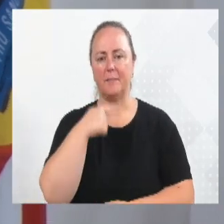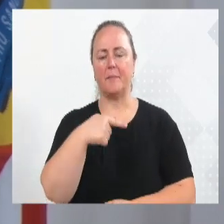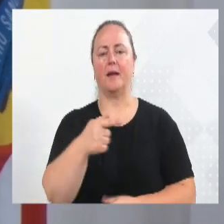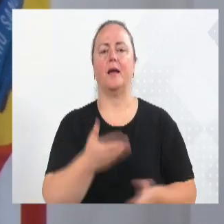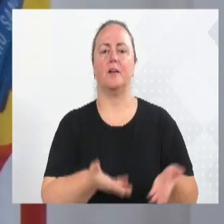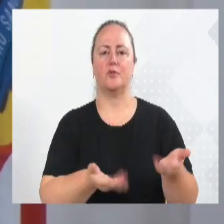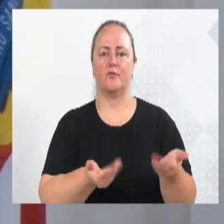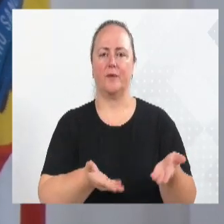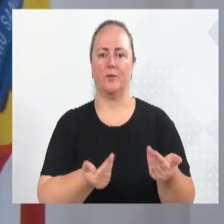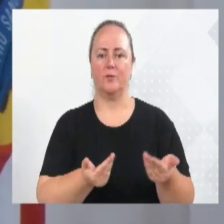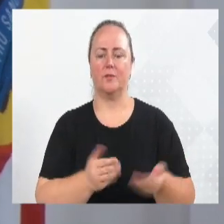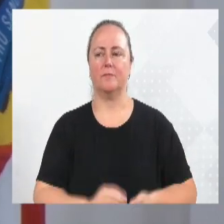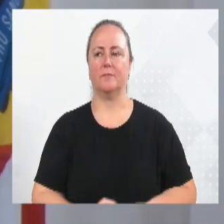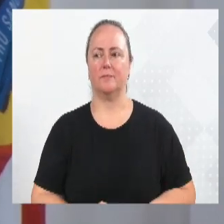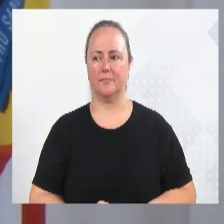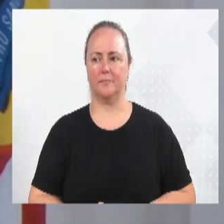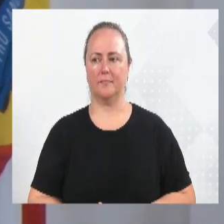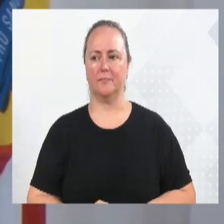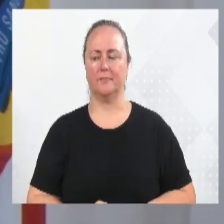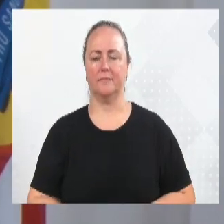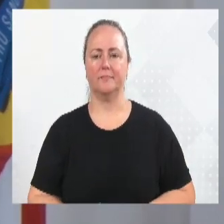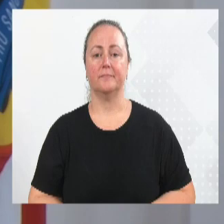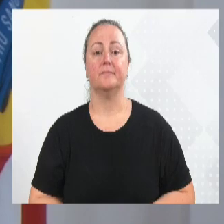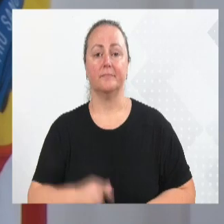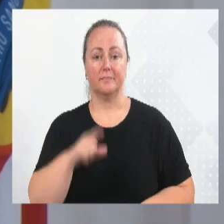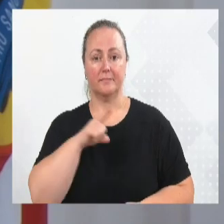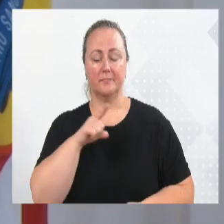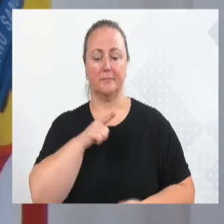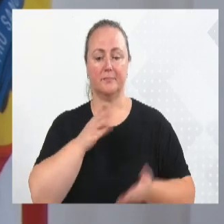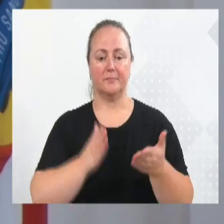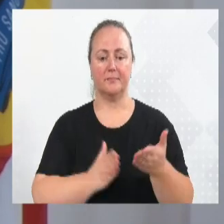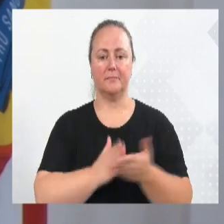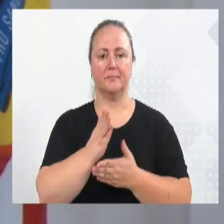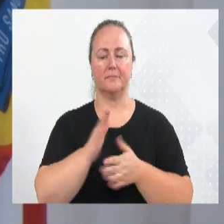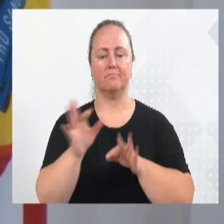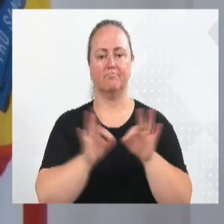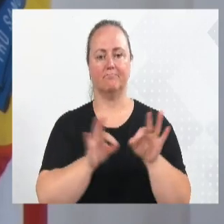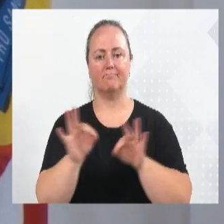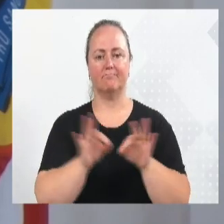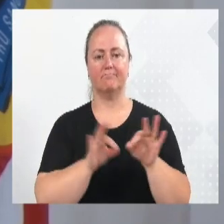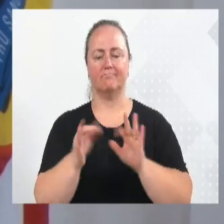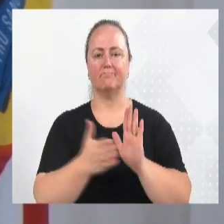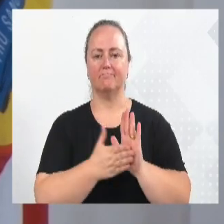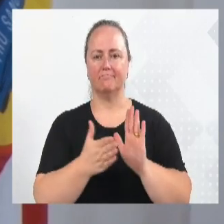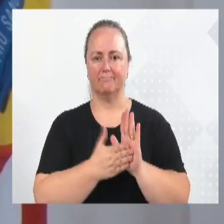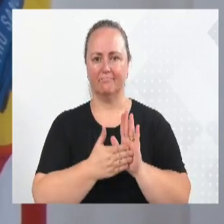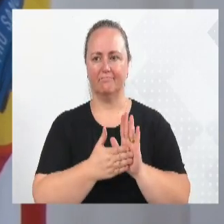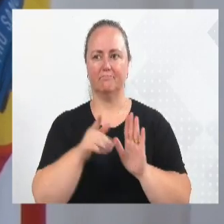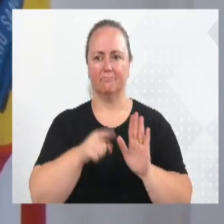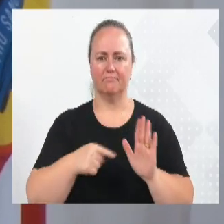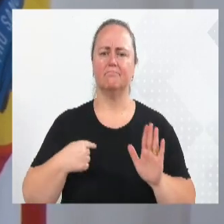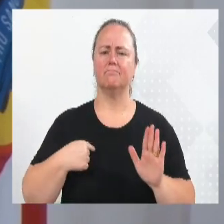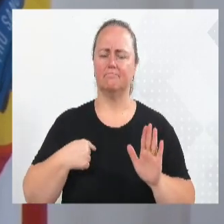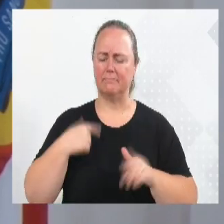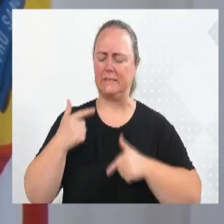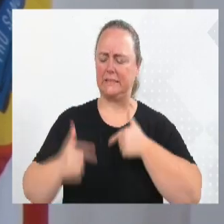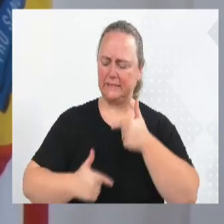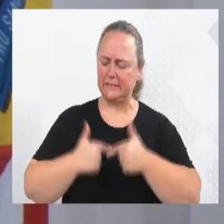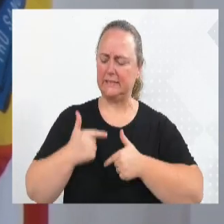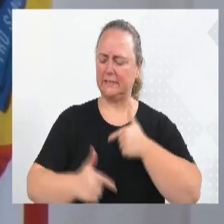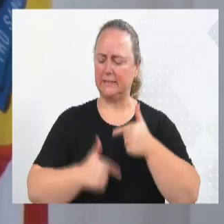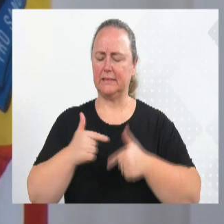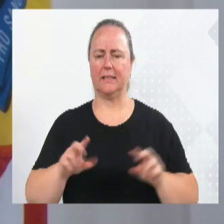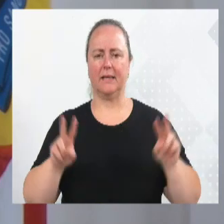aqui da cidade recentemente tivemos aprovação aqui do plano é da Juventude você sabe quanto Trabalhei nos Bastidores